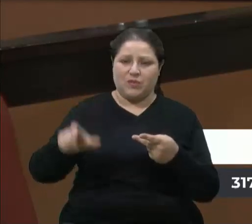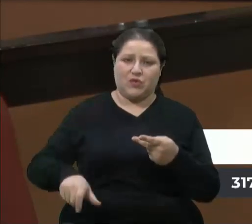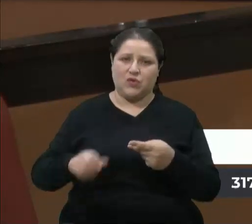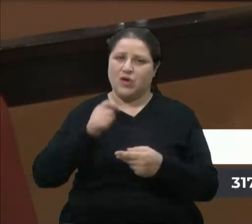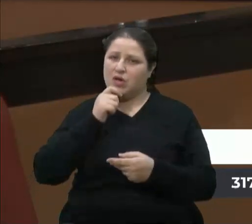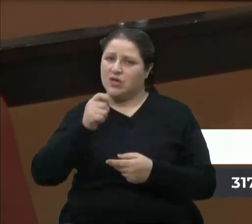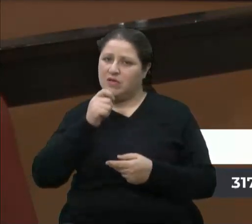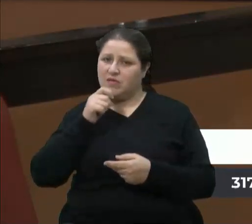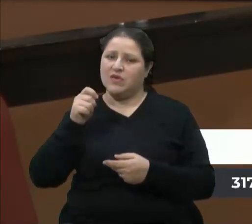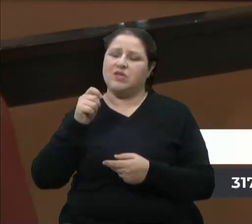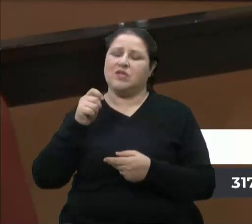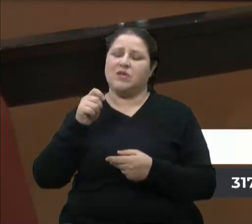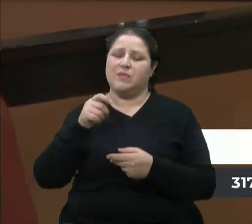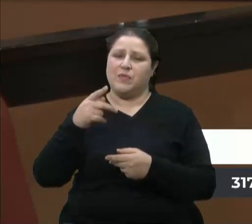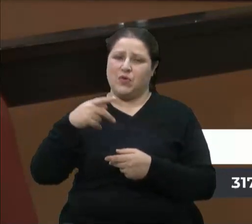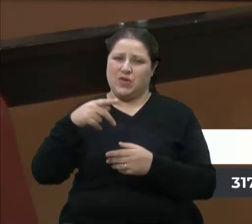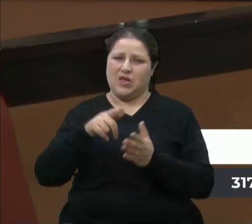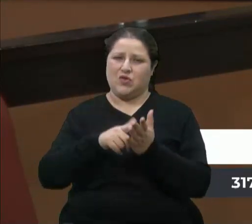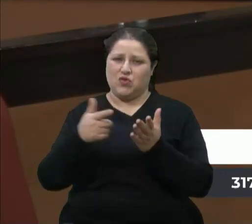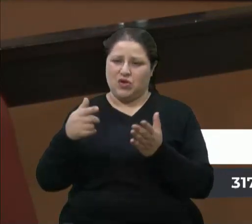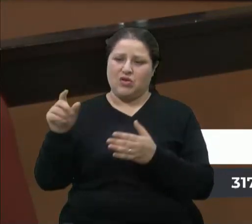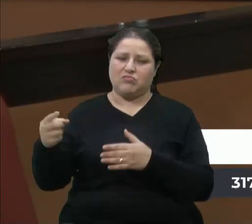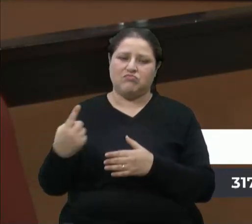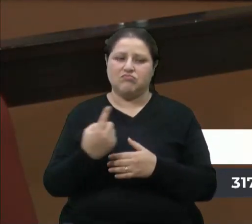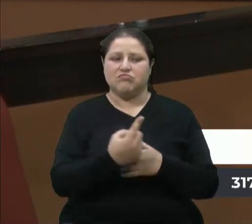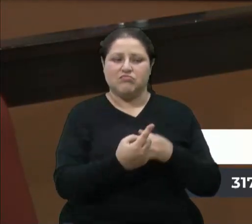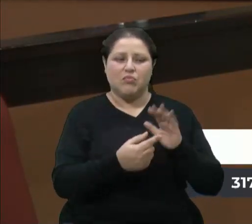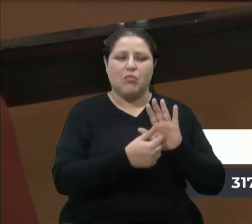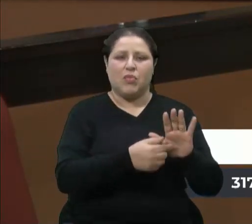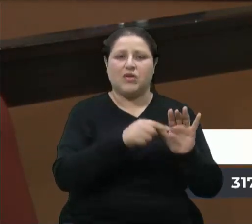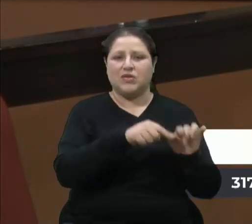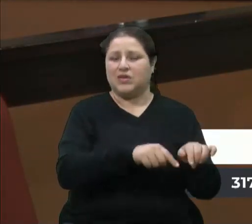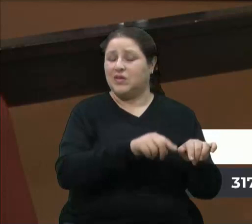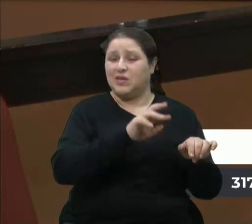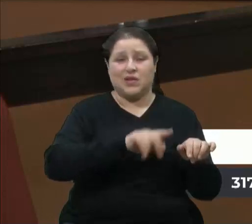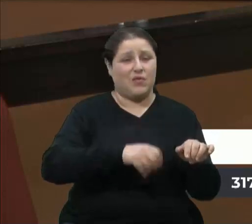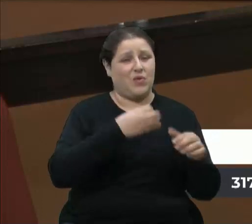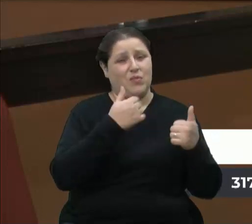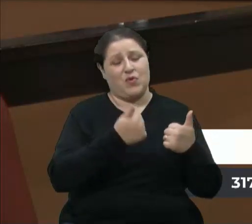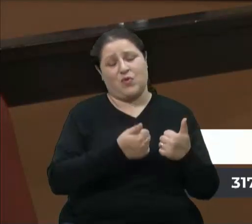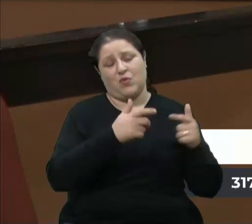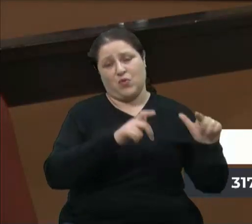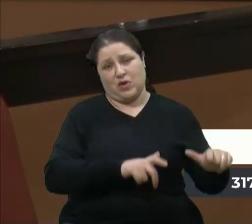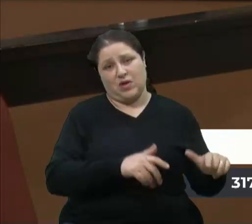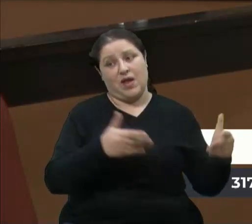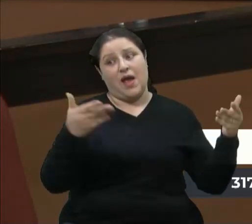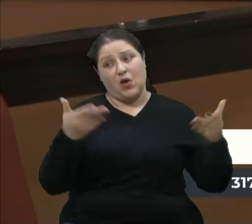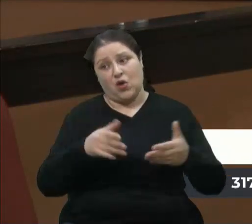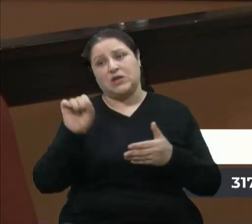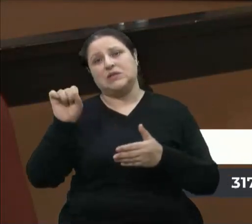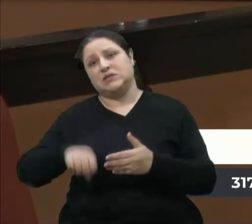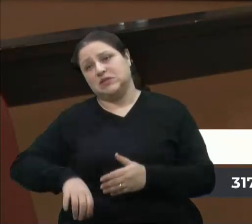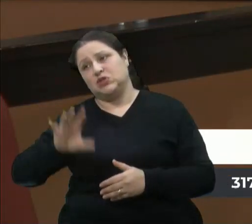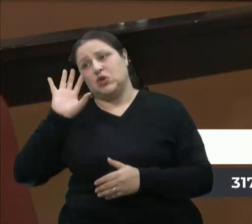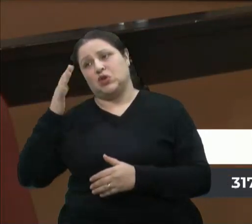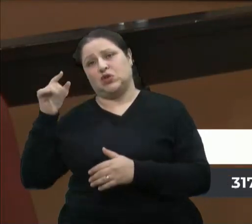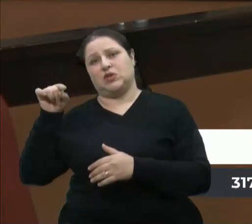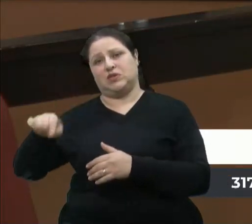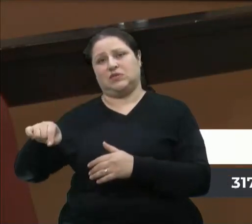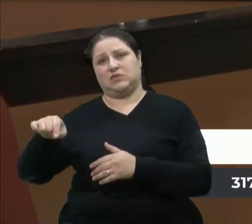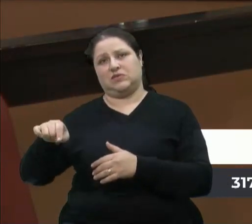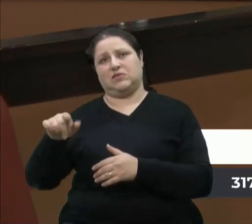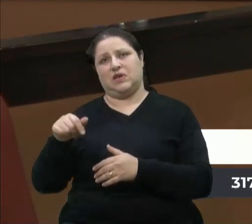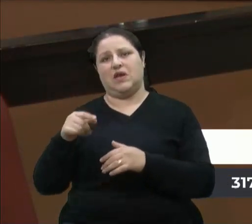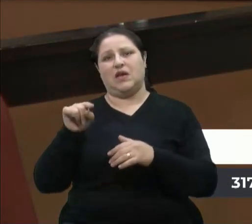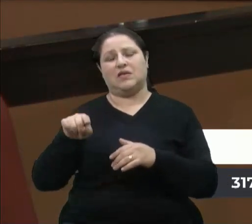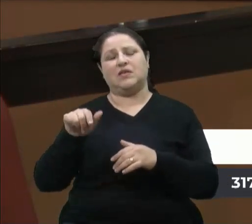lá vereadores mostrar que lá não era a solução. Solução é o que vai ter agora. Era empurrar o